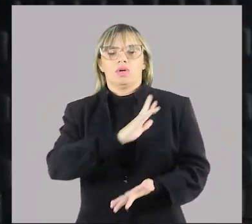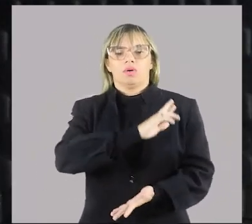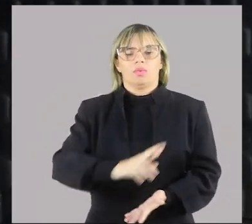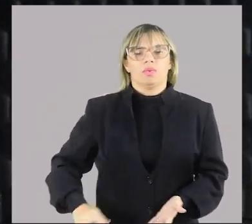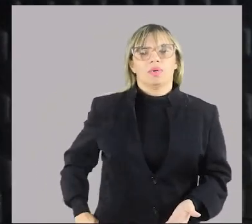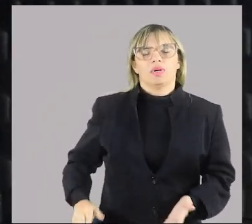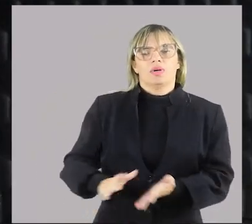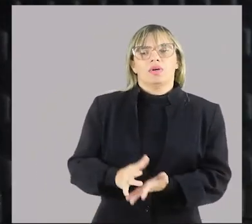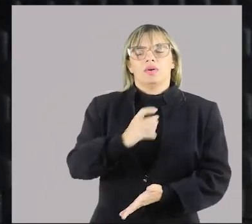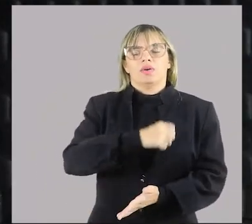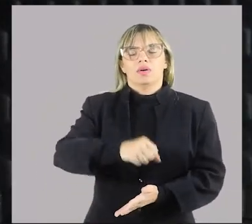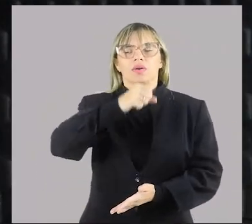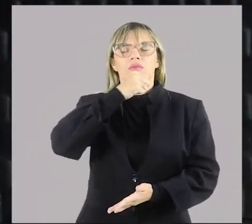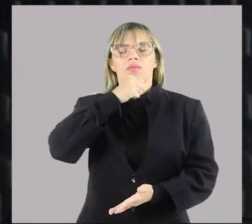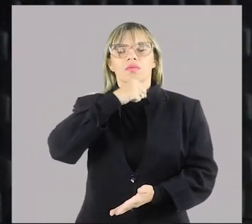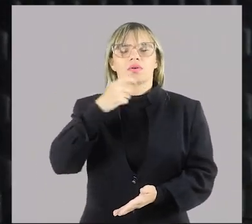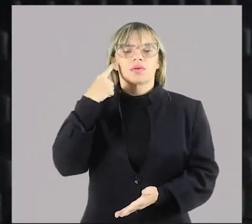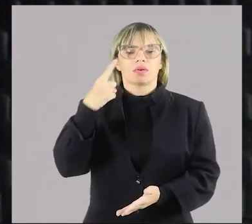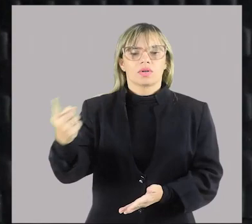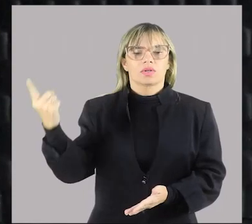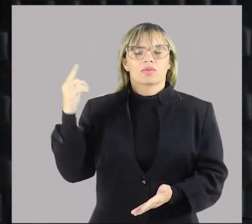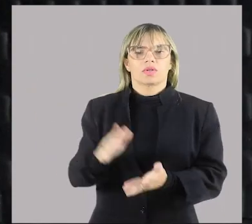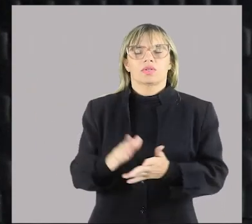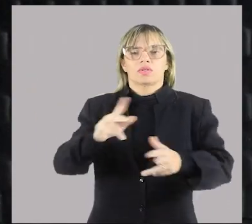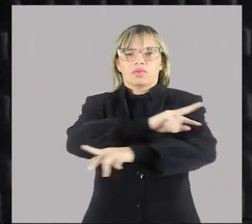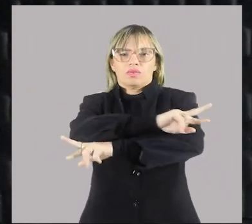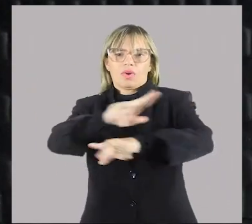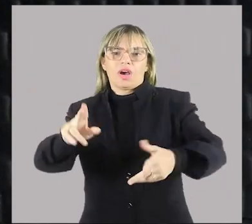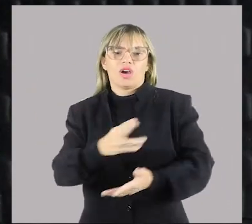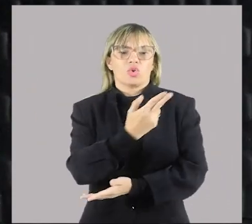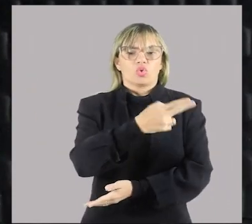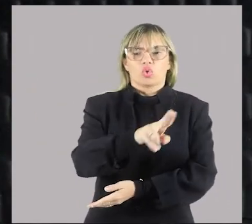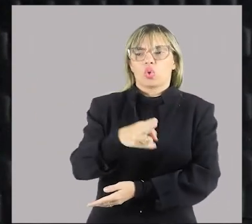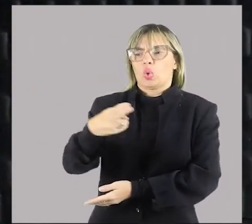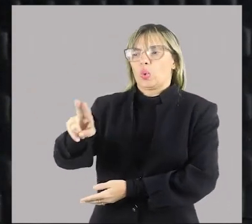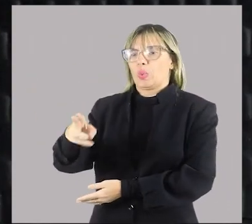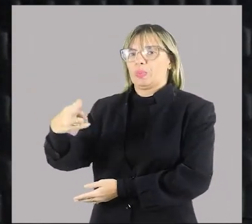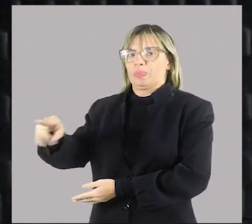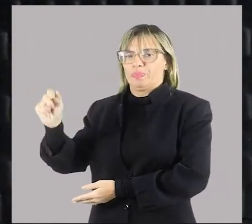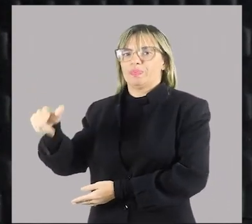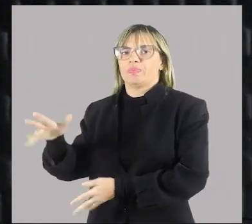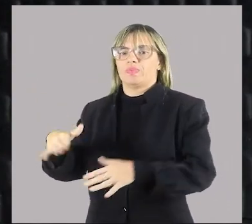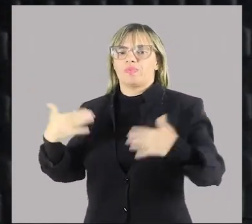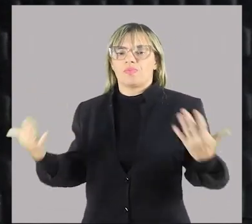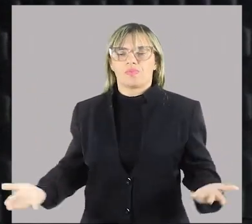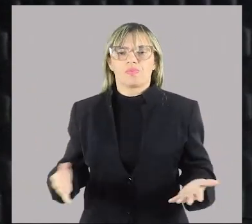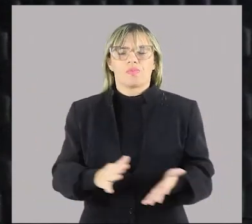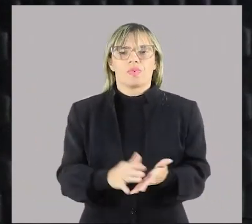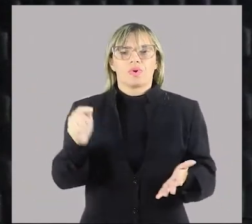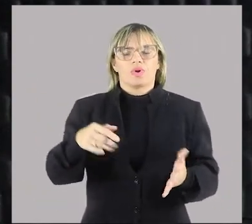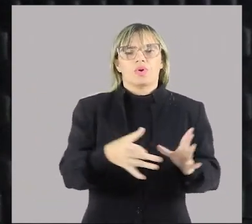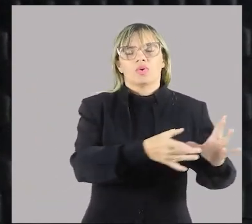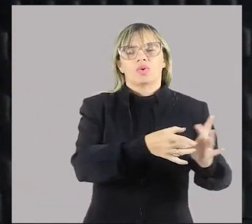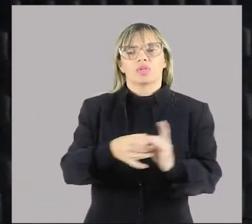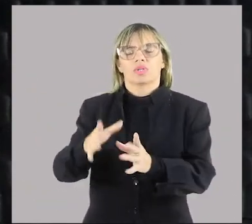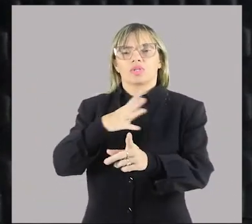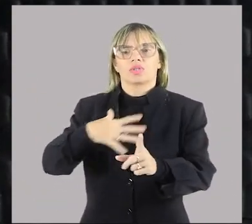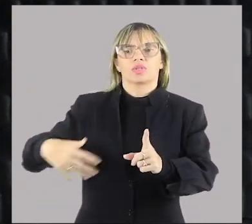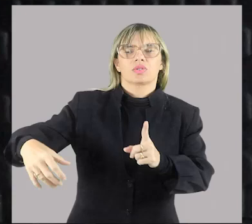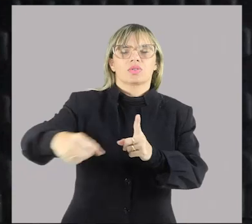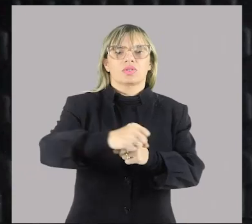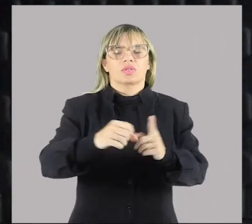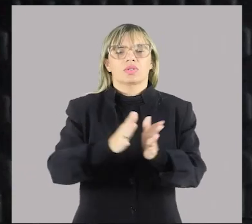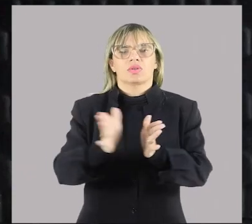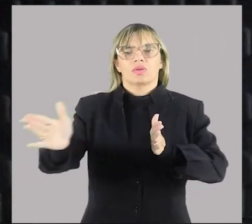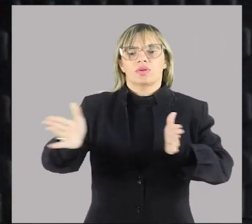Velha. Então, observe que essa república ela tem várias denominações. A realidade brasileira que nós iremos discutir na